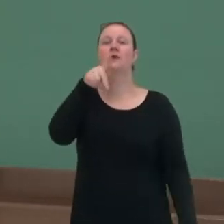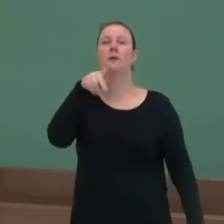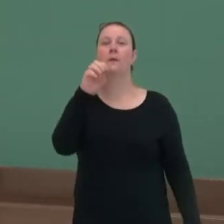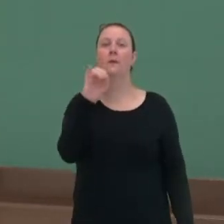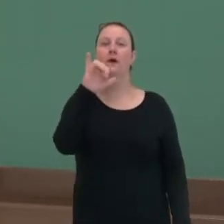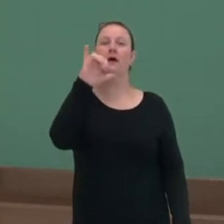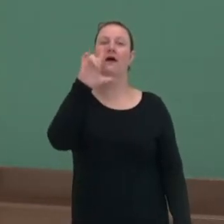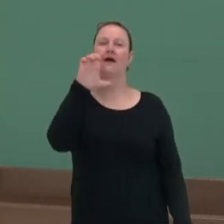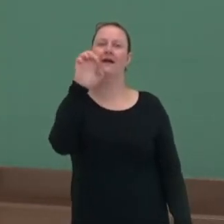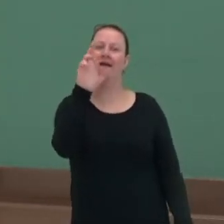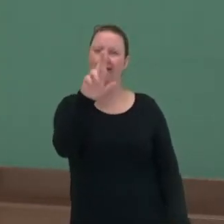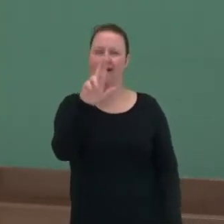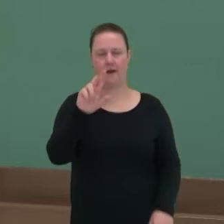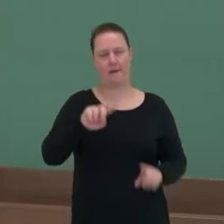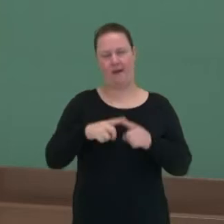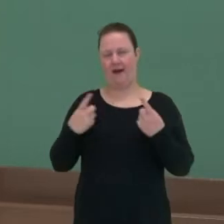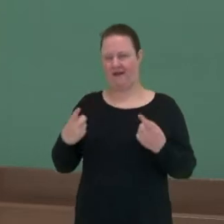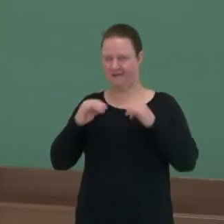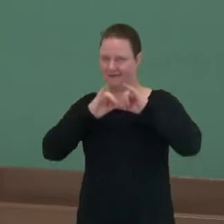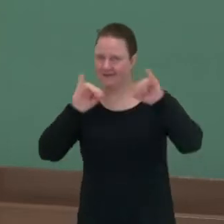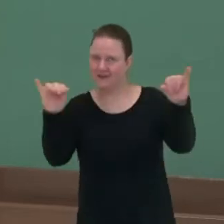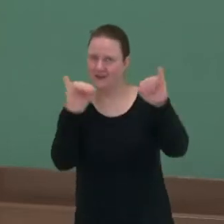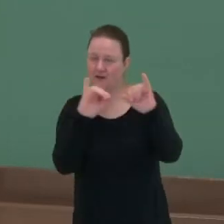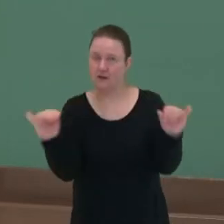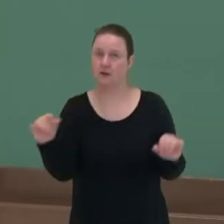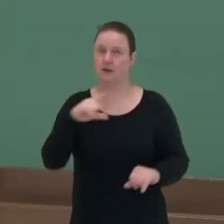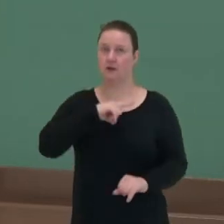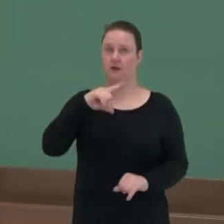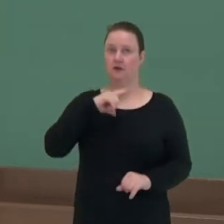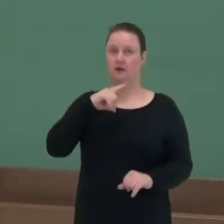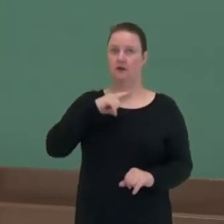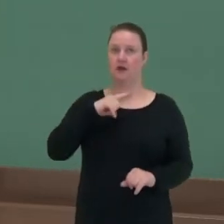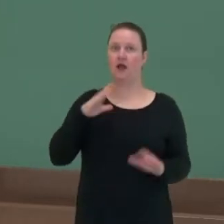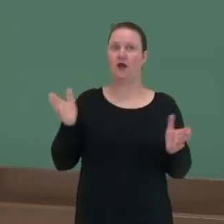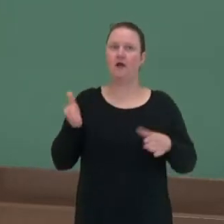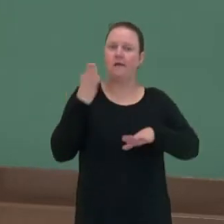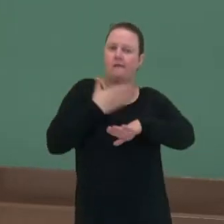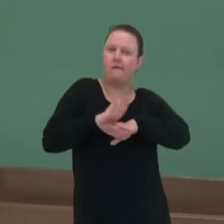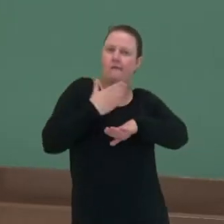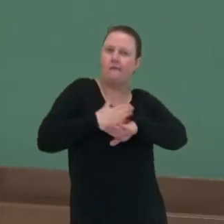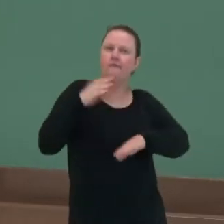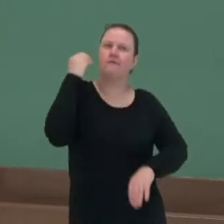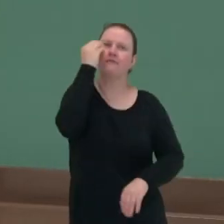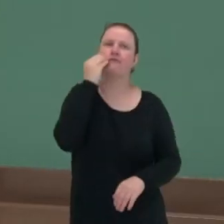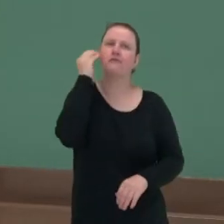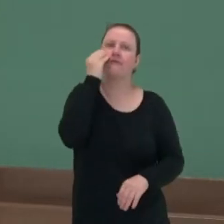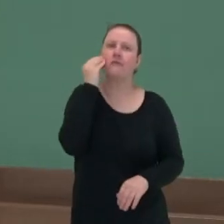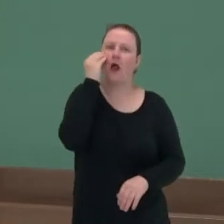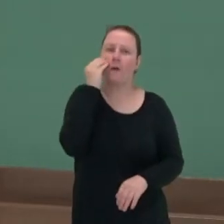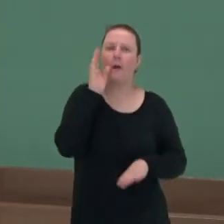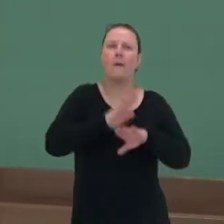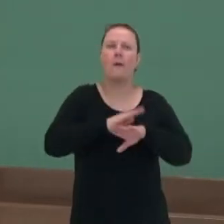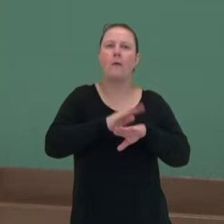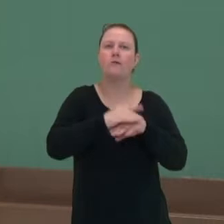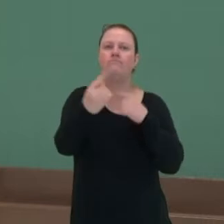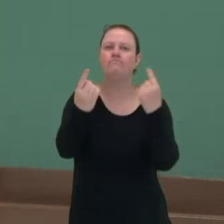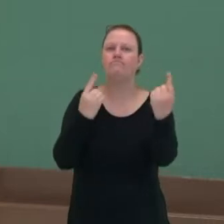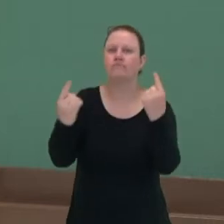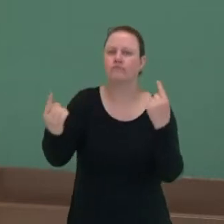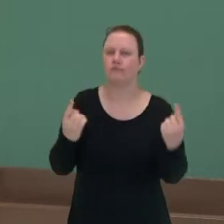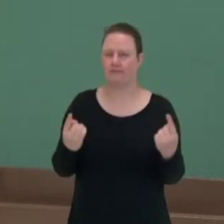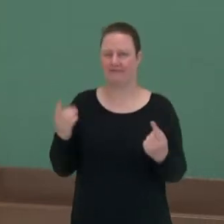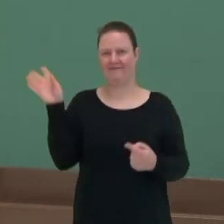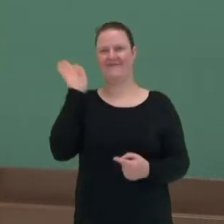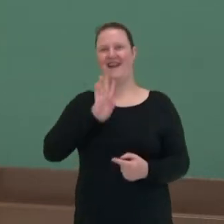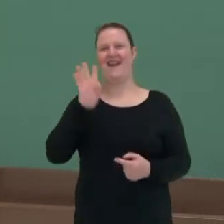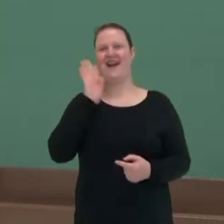é bom. Falo para você que nós temos uma mão na massa, uma atividade prática nessa aula. Super